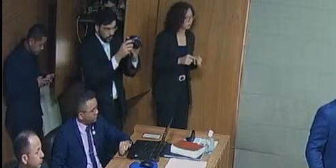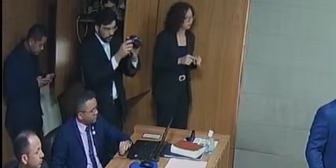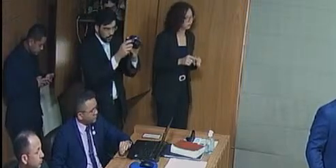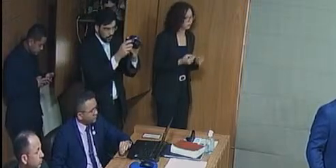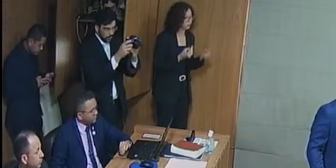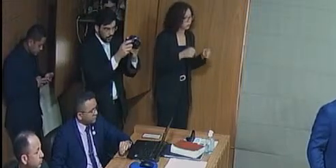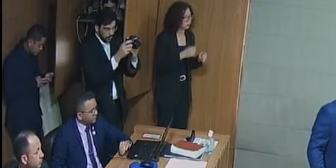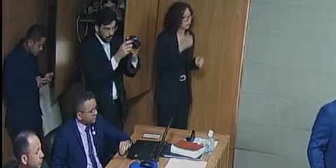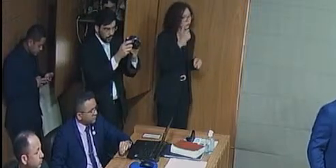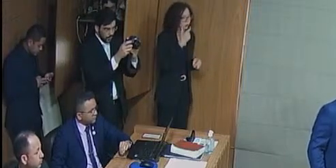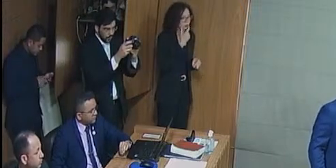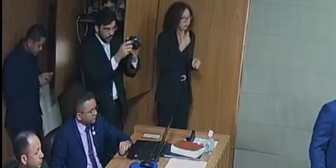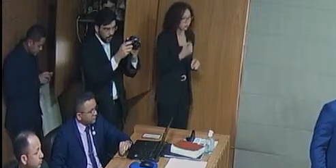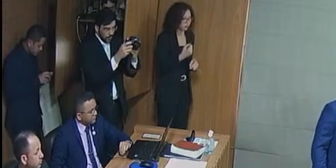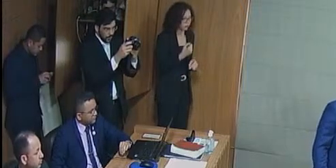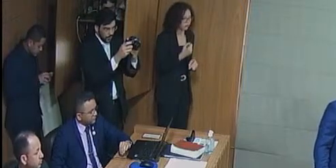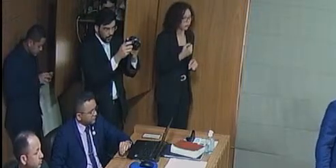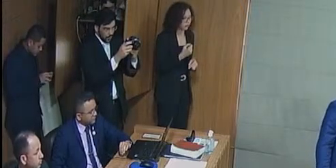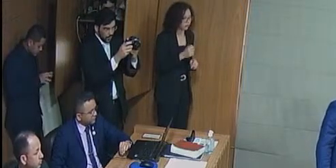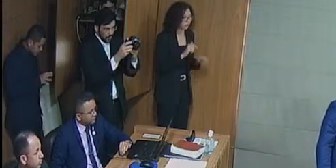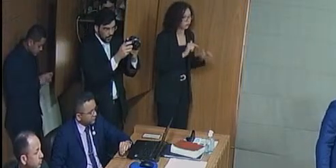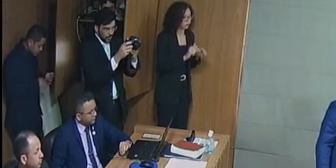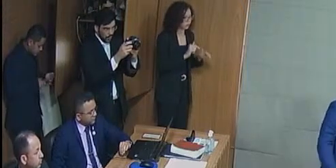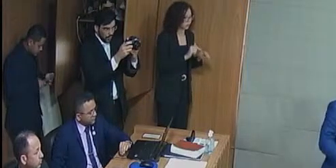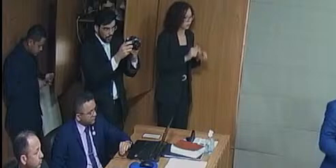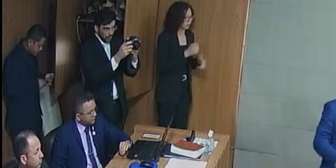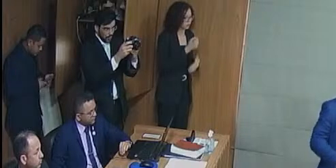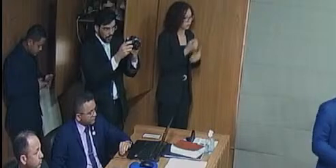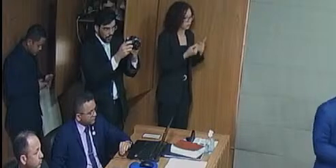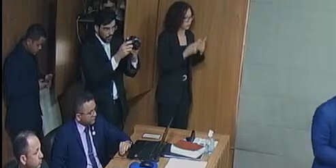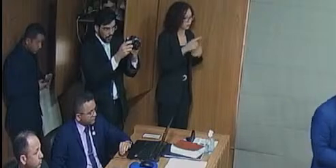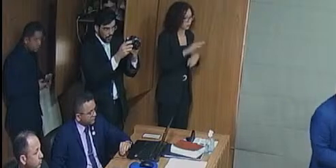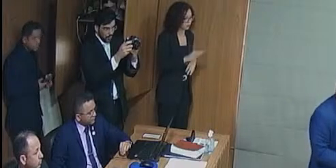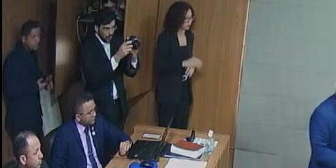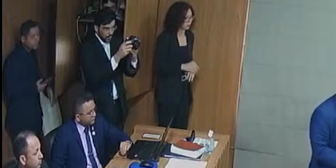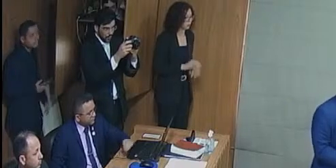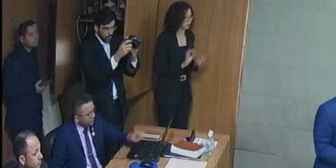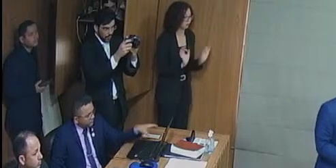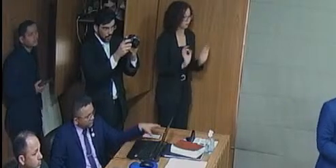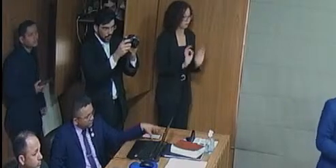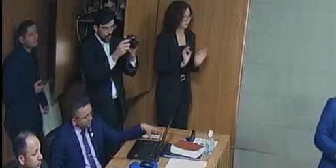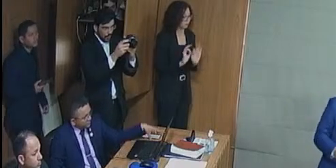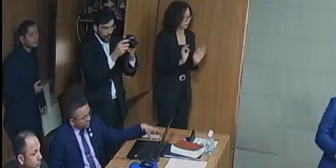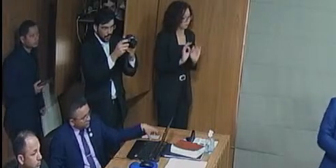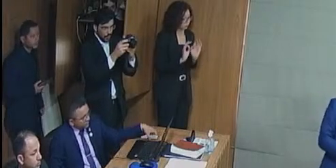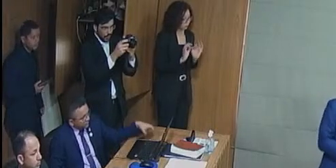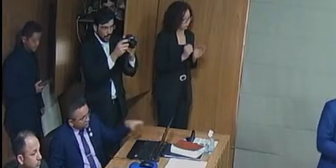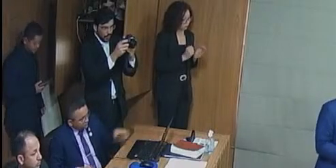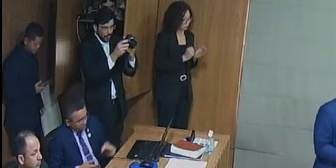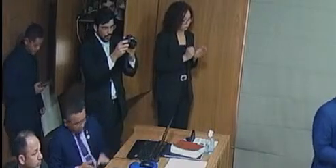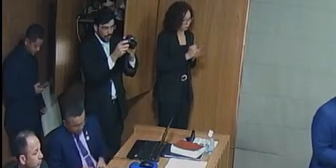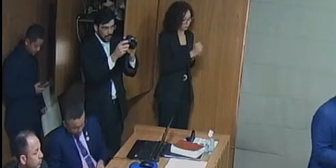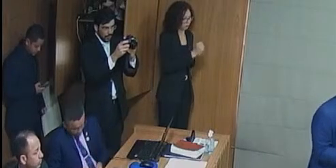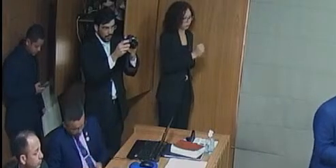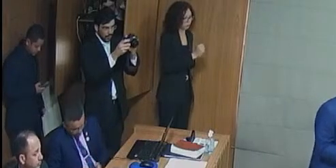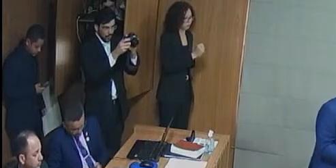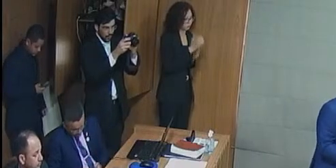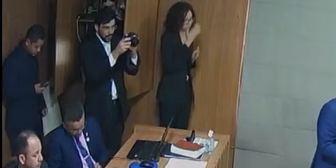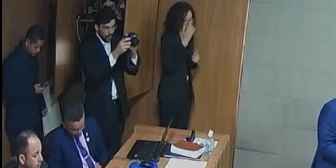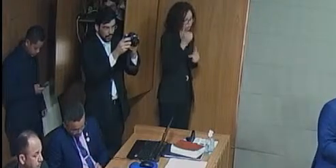homens e mulheres públicos então vejamos nada apaga o que estão montando